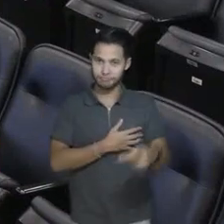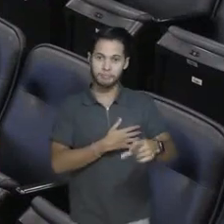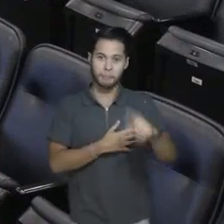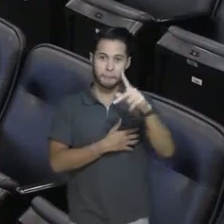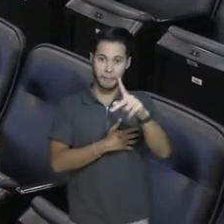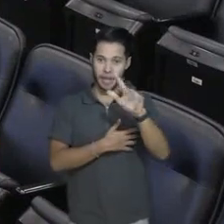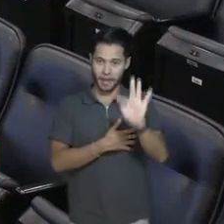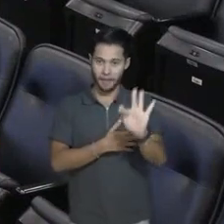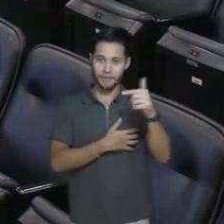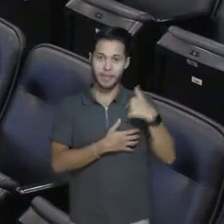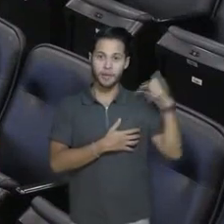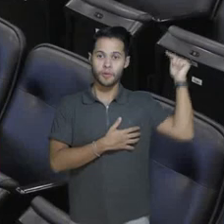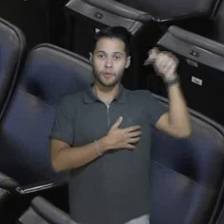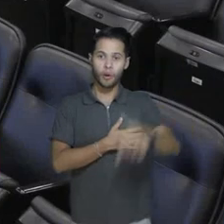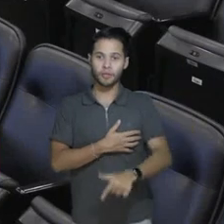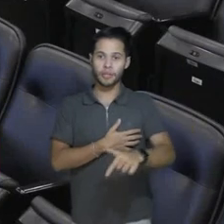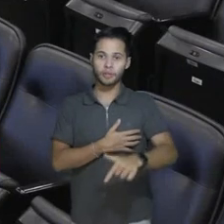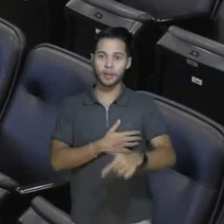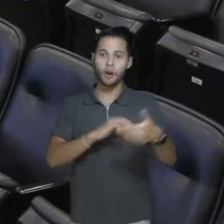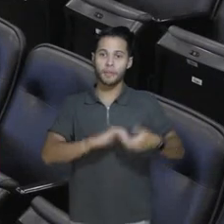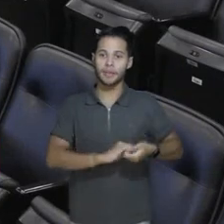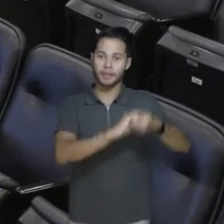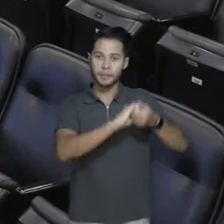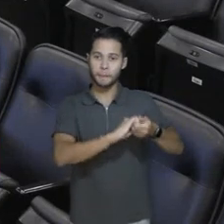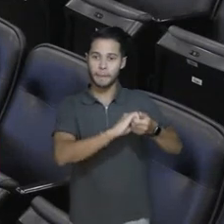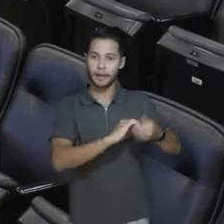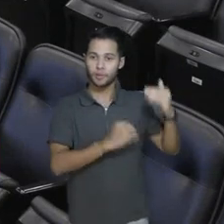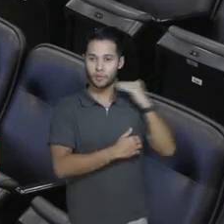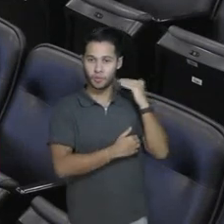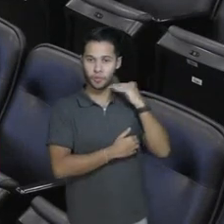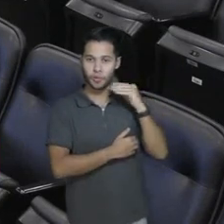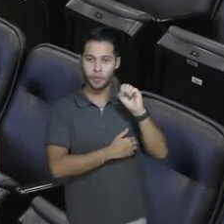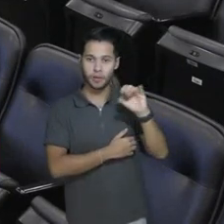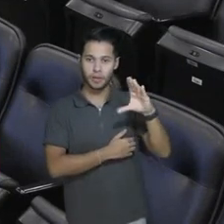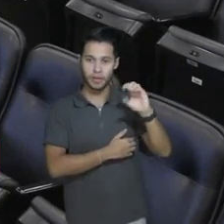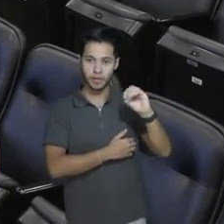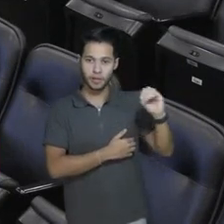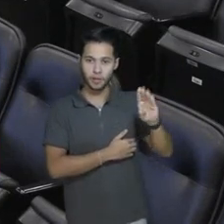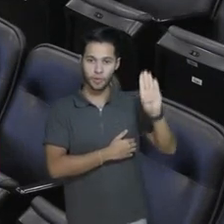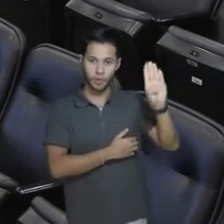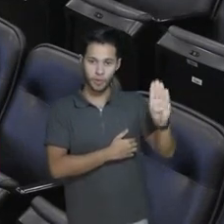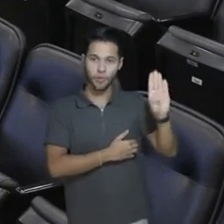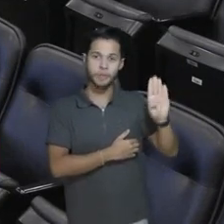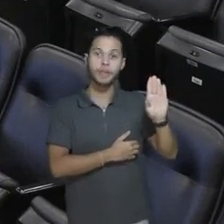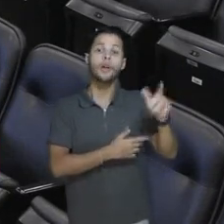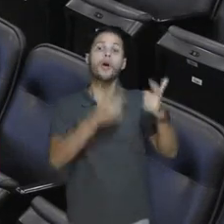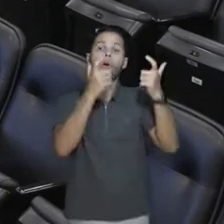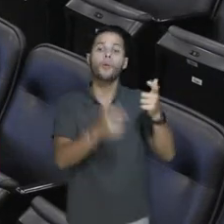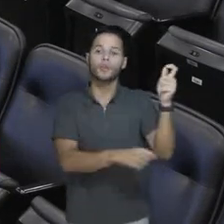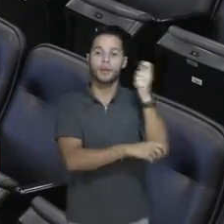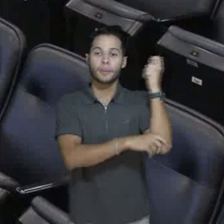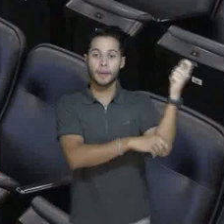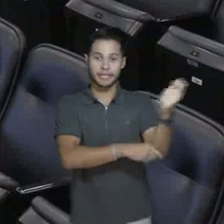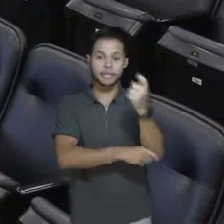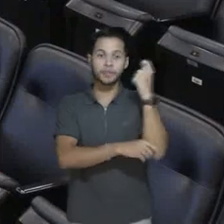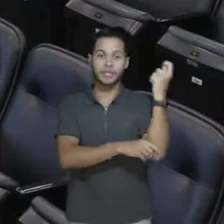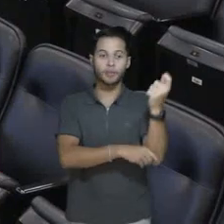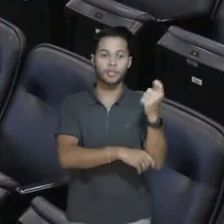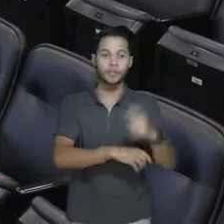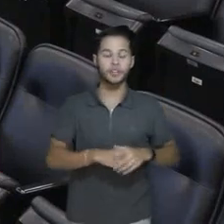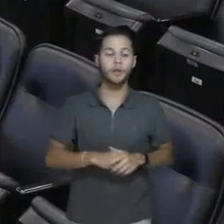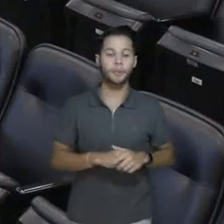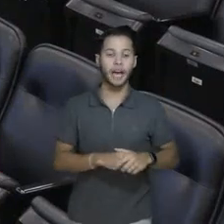sicob pela Unidade de cidadania e sustentabilidade da Central Santa Catarina Rio Grande do Sul Boa tarde D Afonso tudo